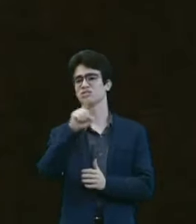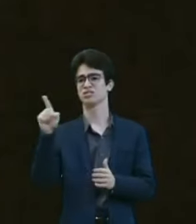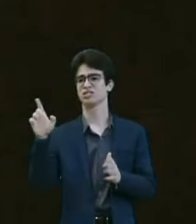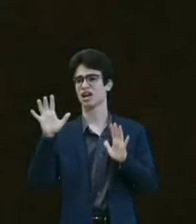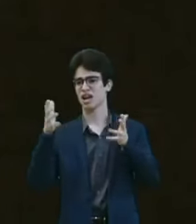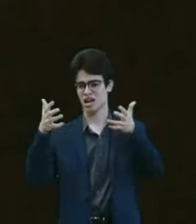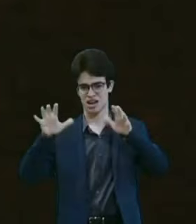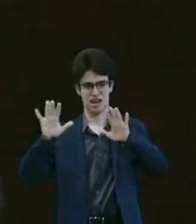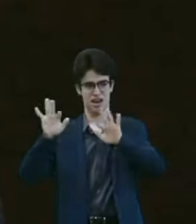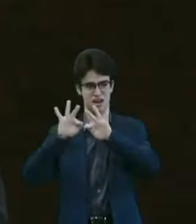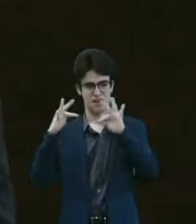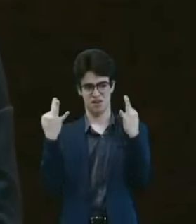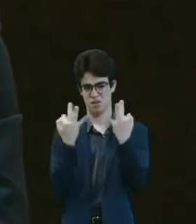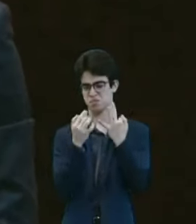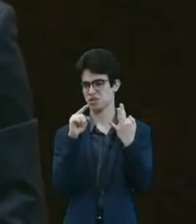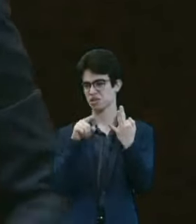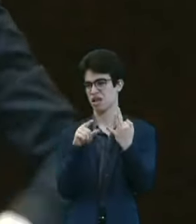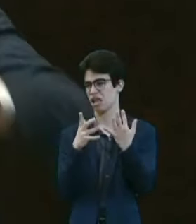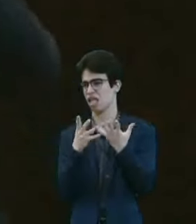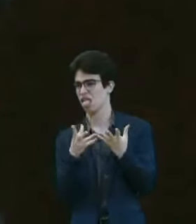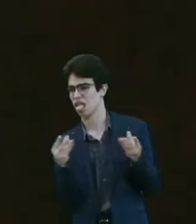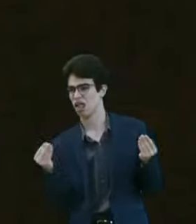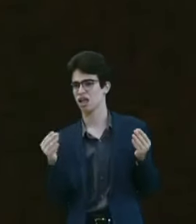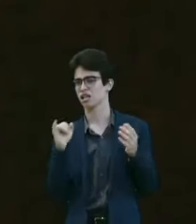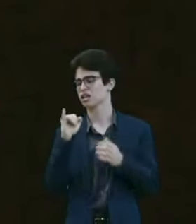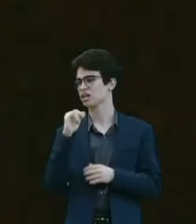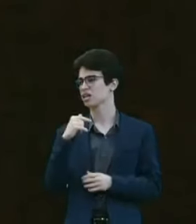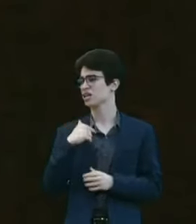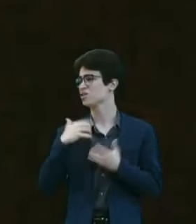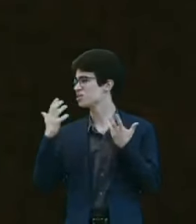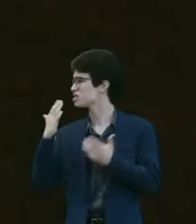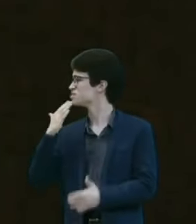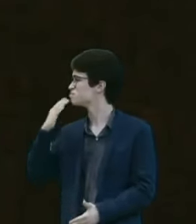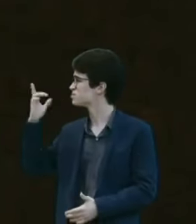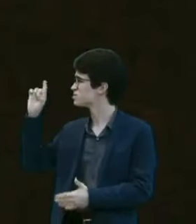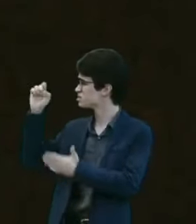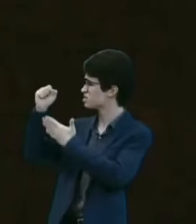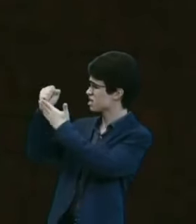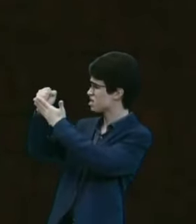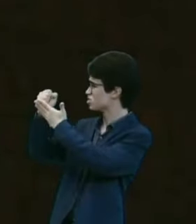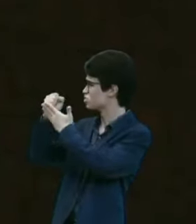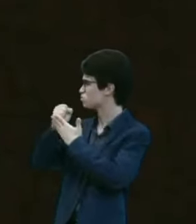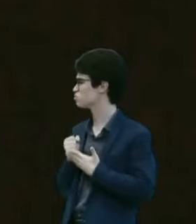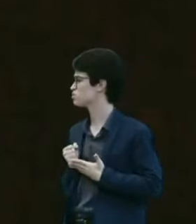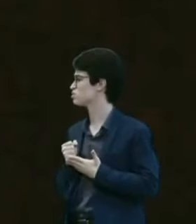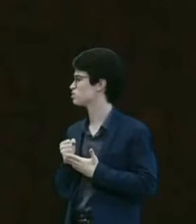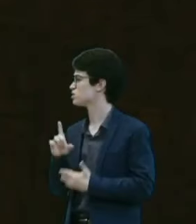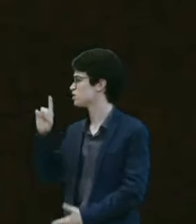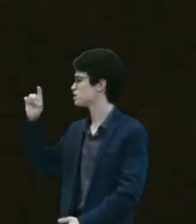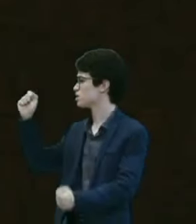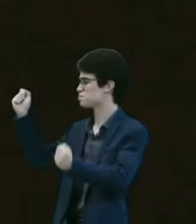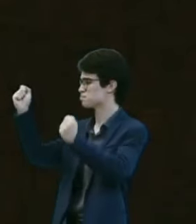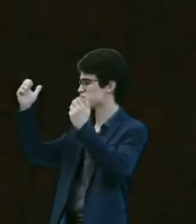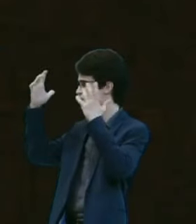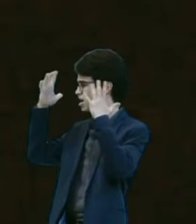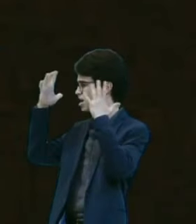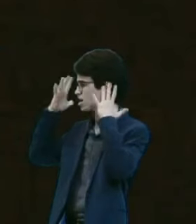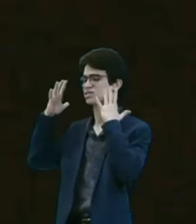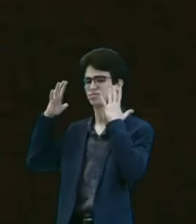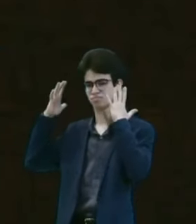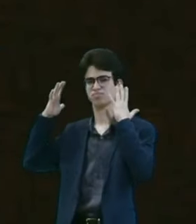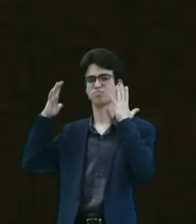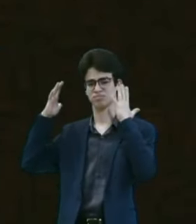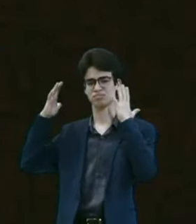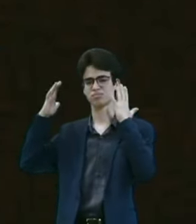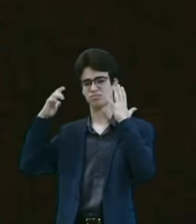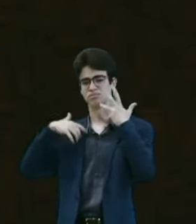família seja desconfigurada. Se você quer pedir ajuda de Deus hoje, a bênção de Deus,